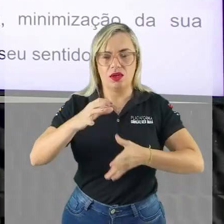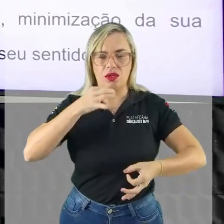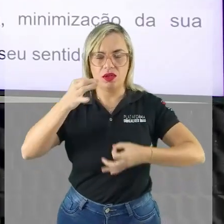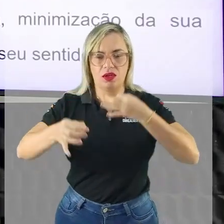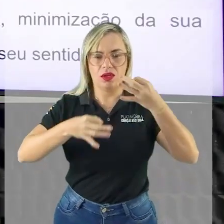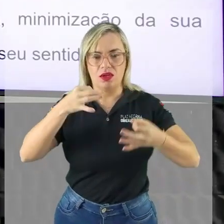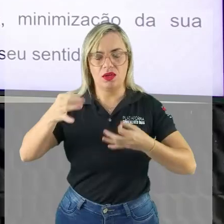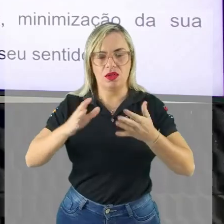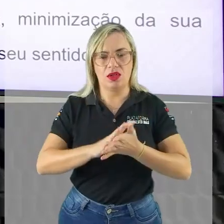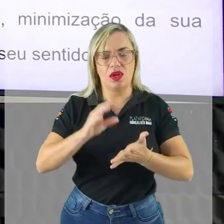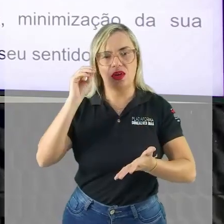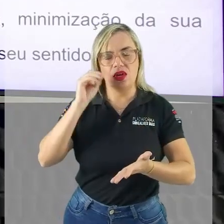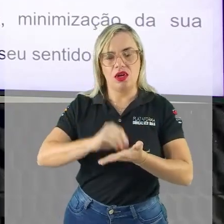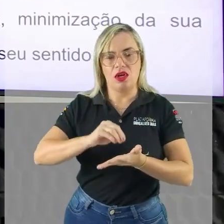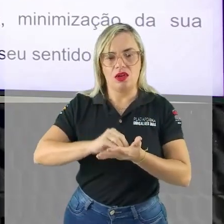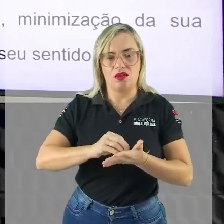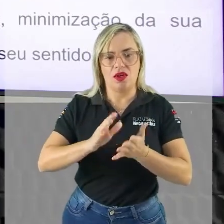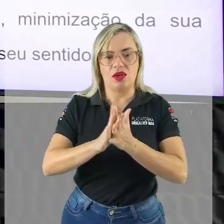questão da desinformação.